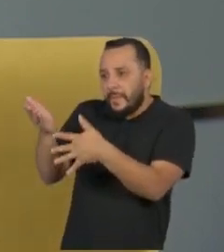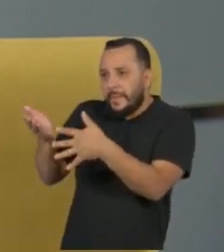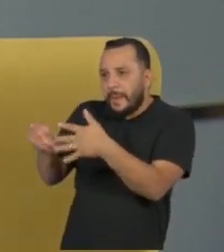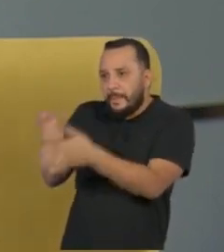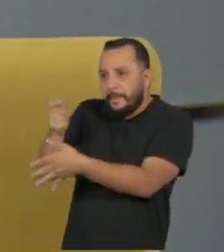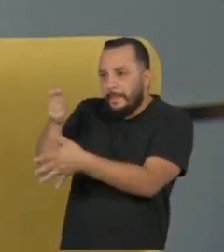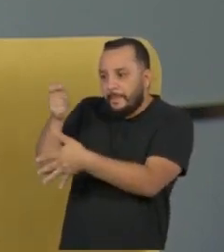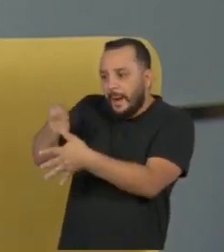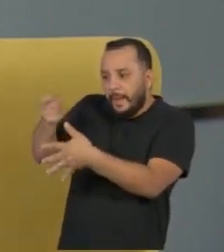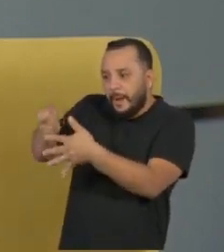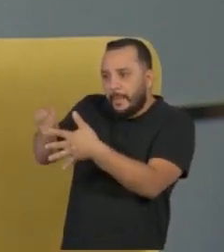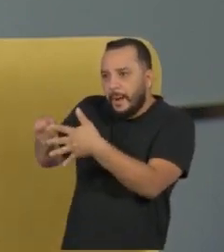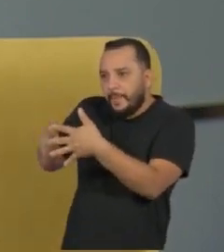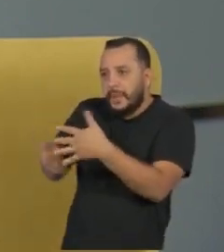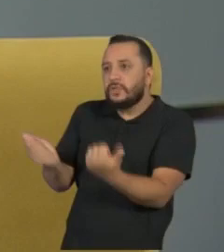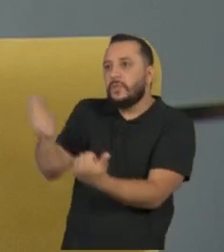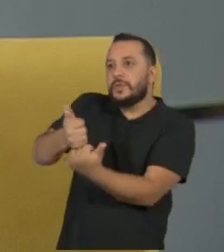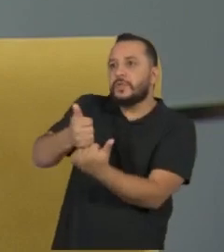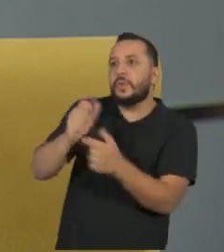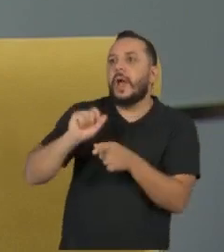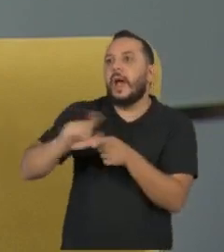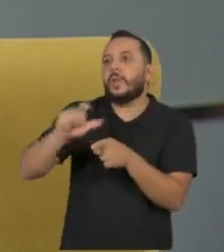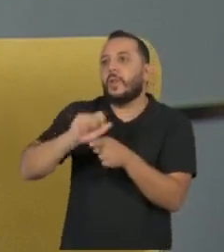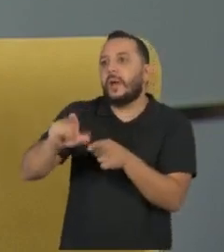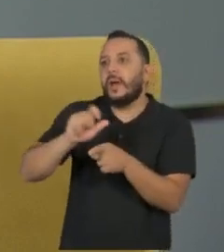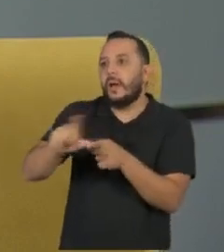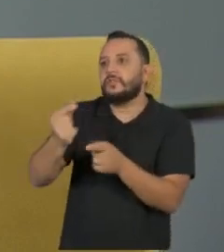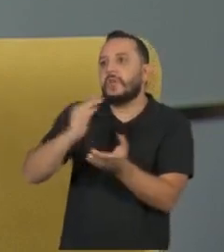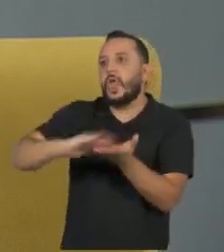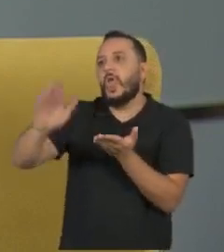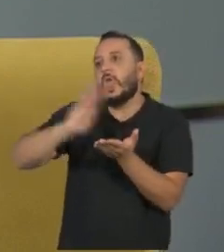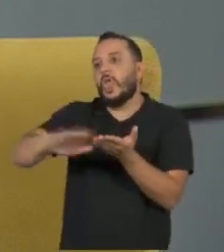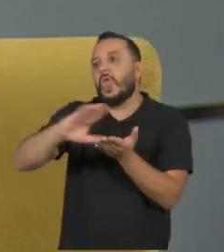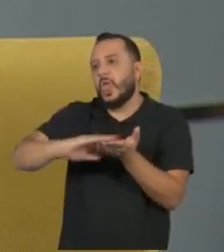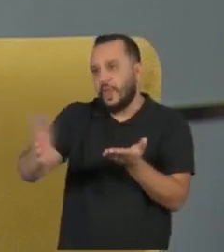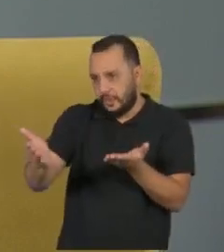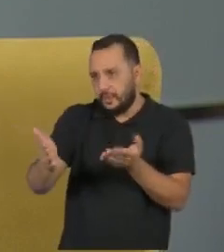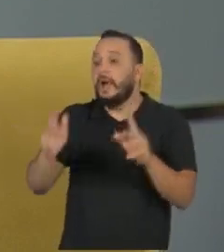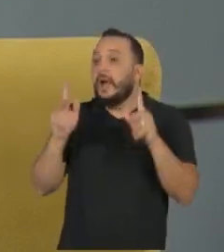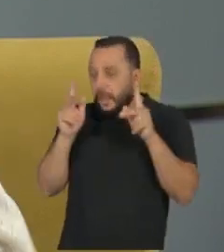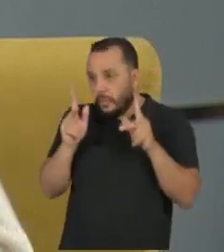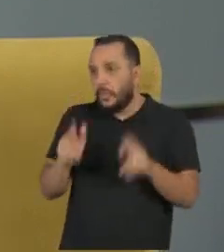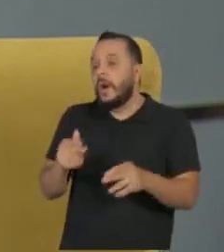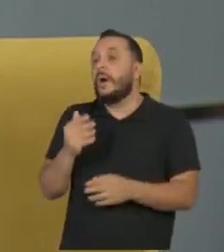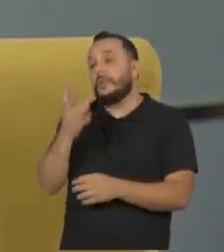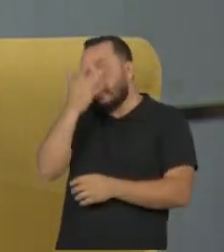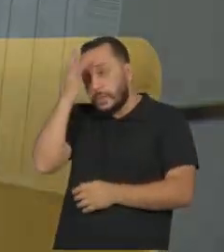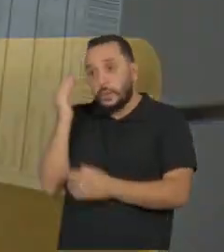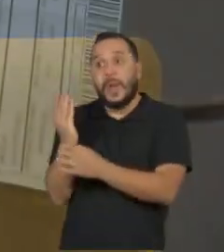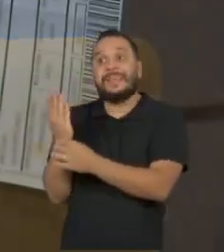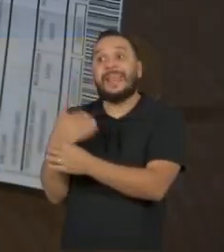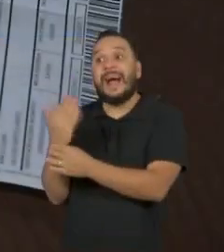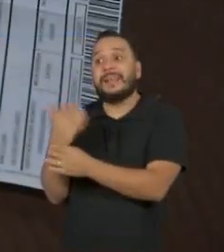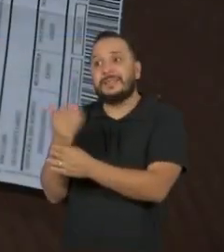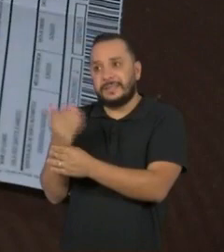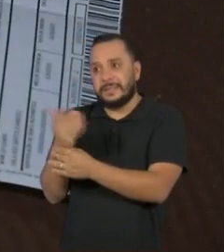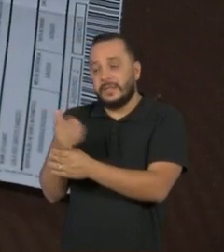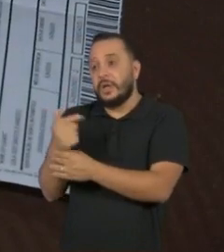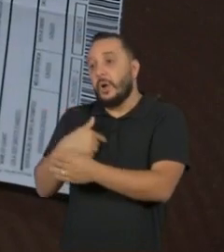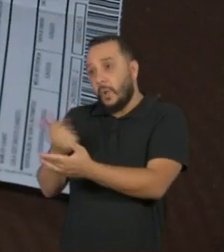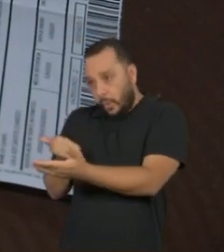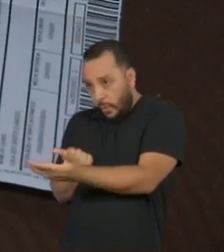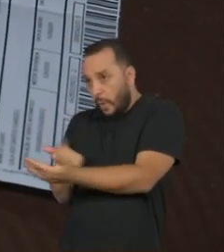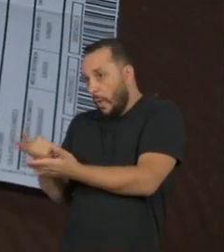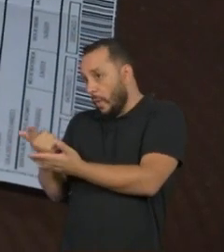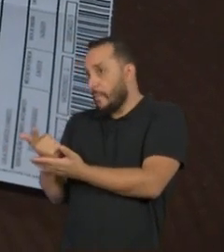compra um carro financiado vai usar o carro para gerar renda, para pagar o financiamento e ainda gerar renda para